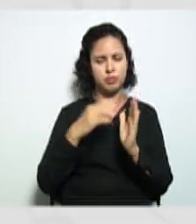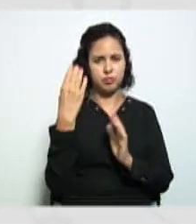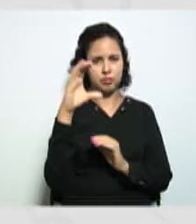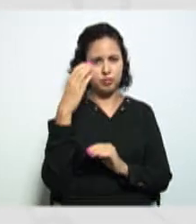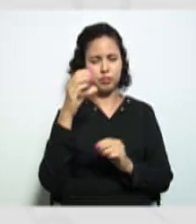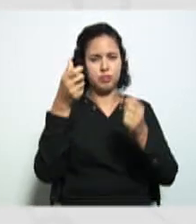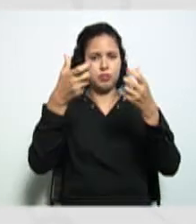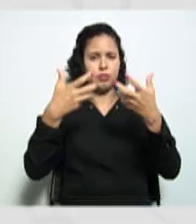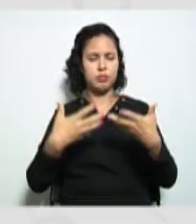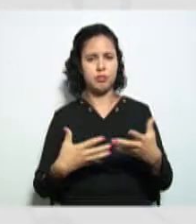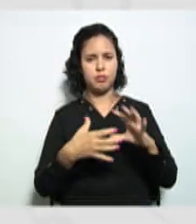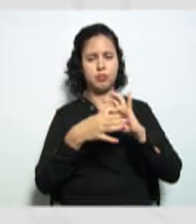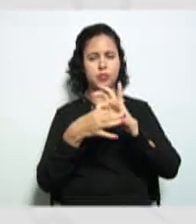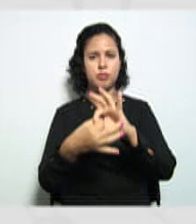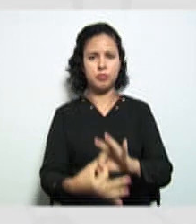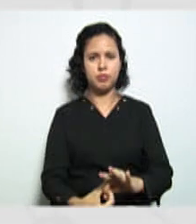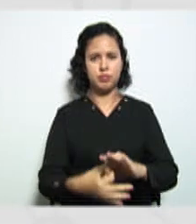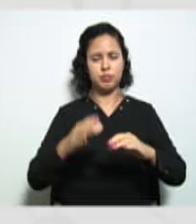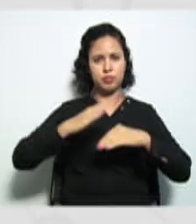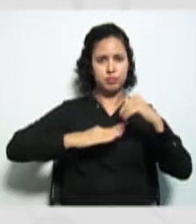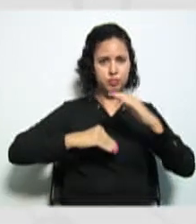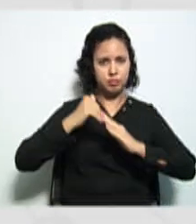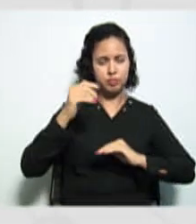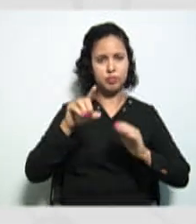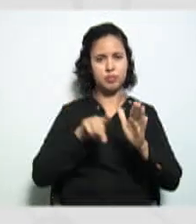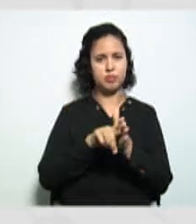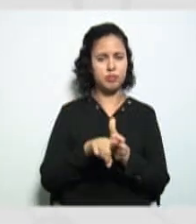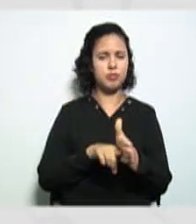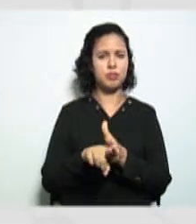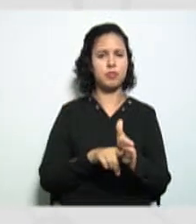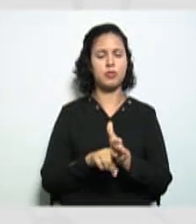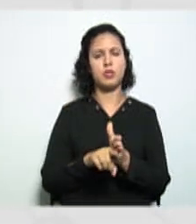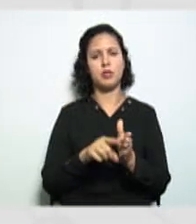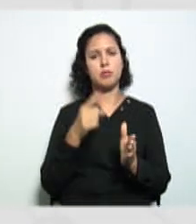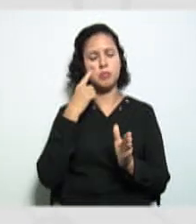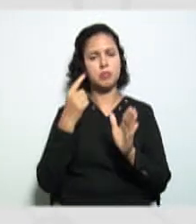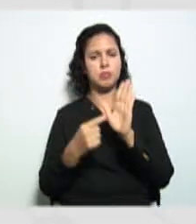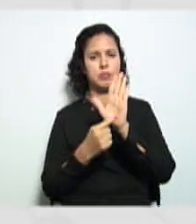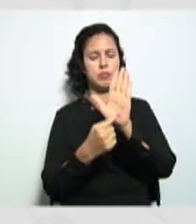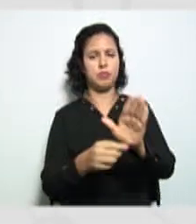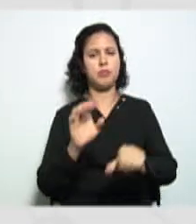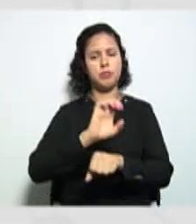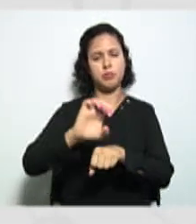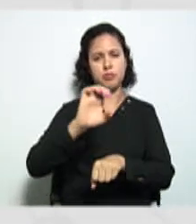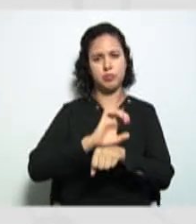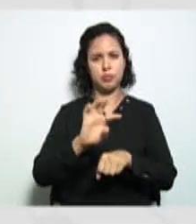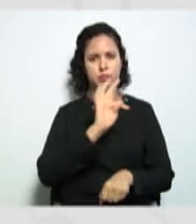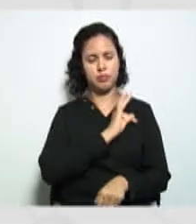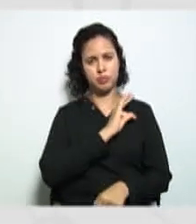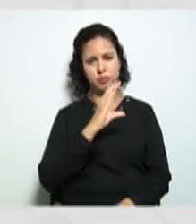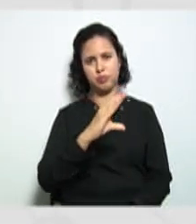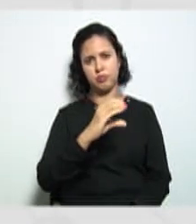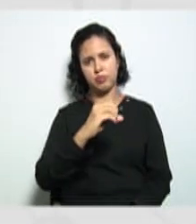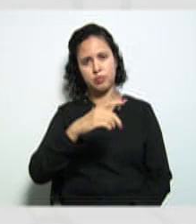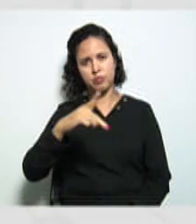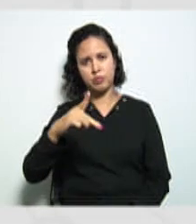a relação entre prática profissional e pesquisa, apontando para o estágio do técnico em